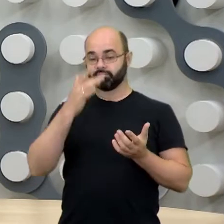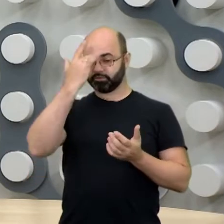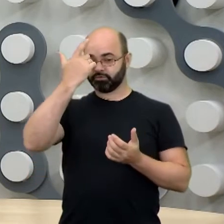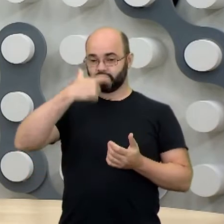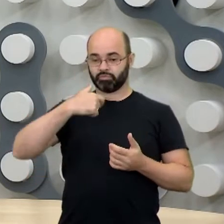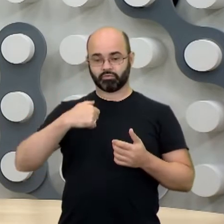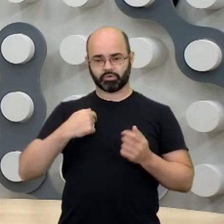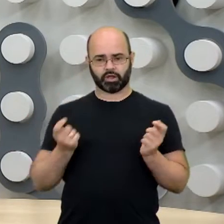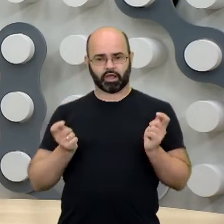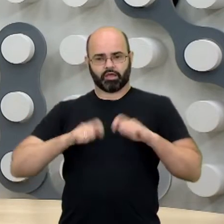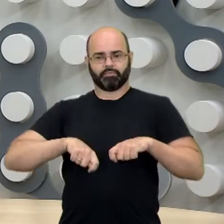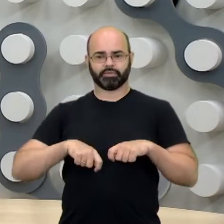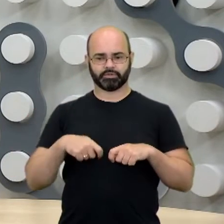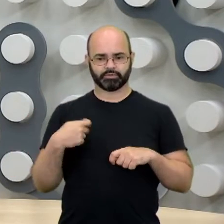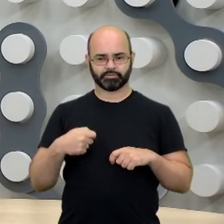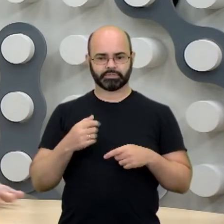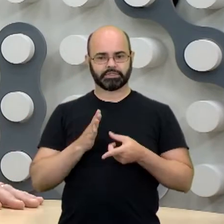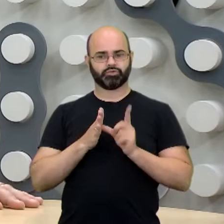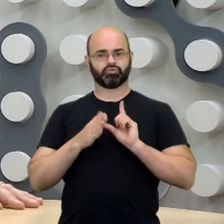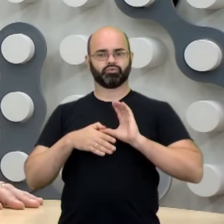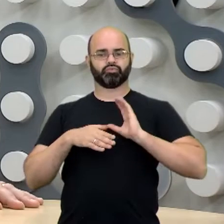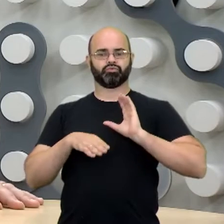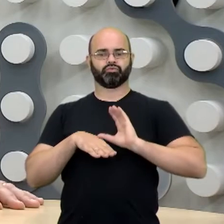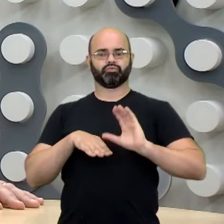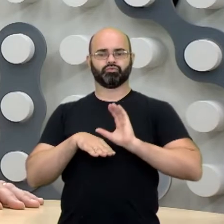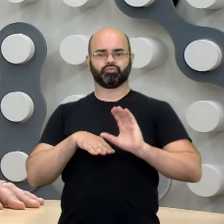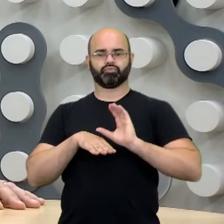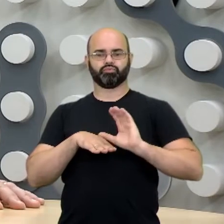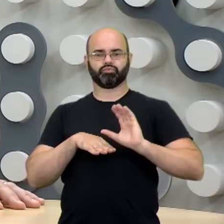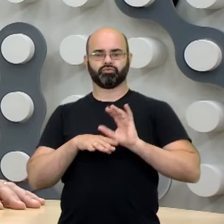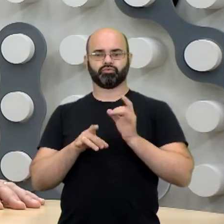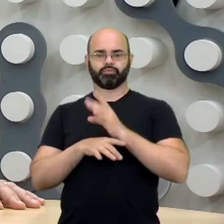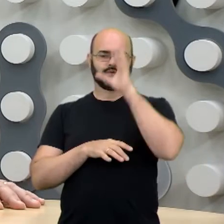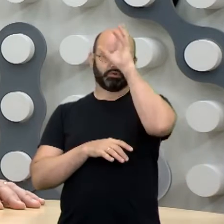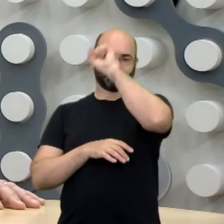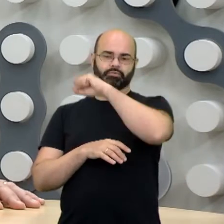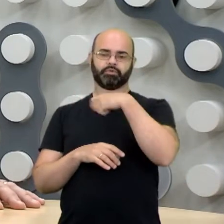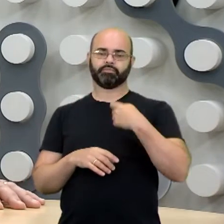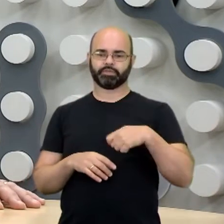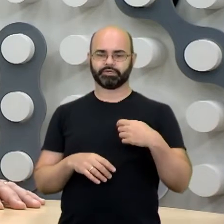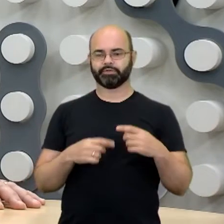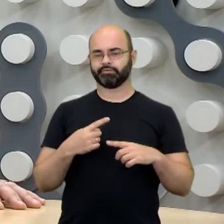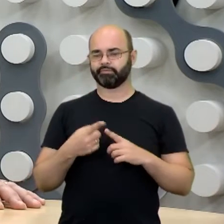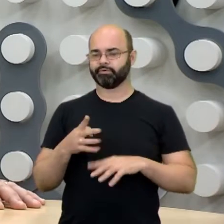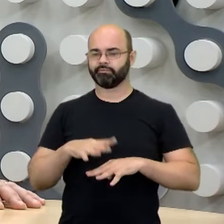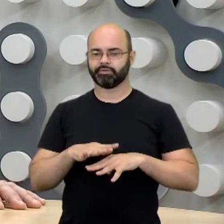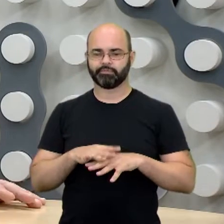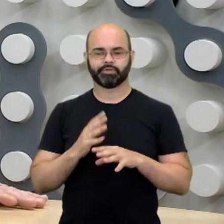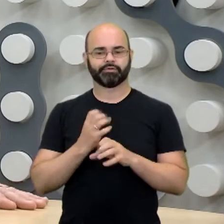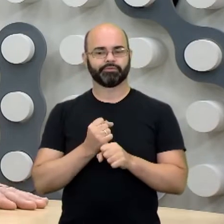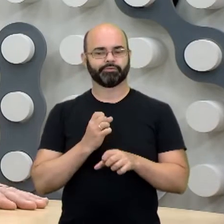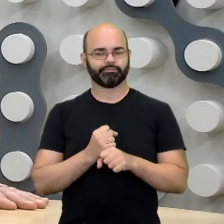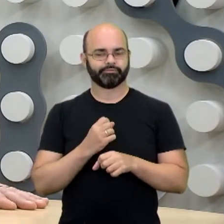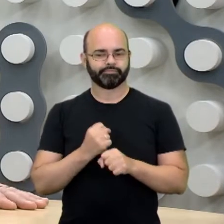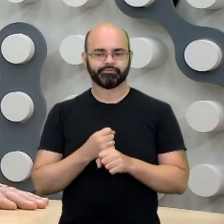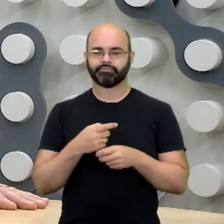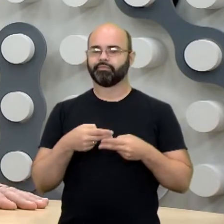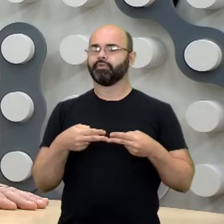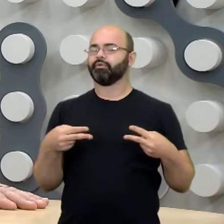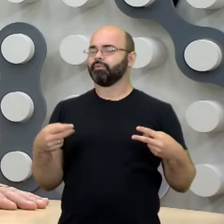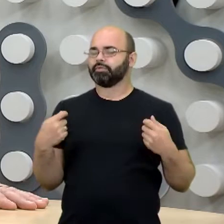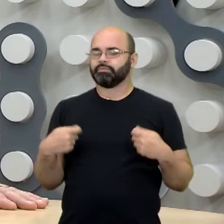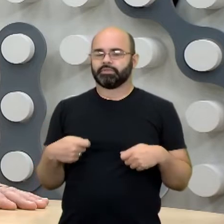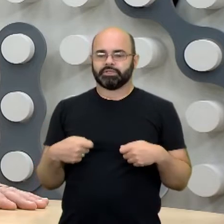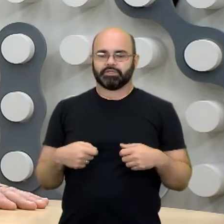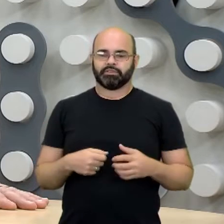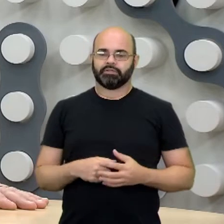estatísticos para trabalharem, né, a questão aí dos cálculos matemáticos em relação às pesquisas feitas, né,